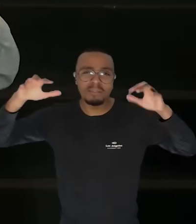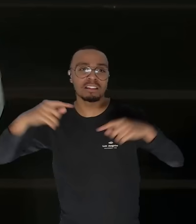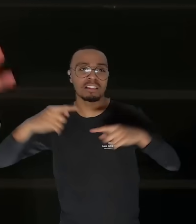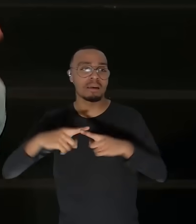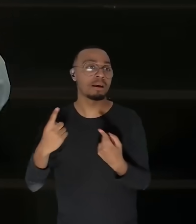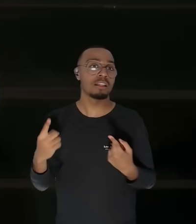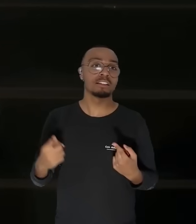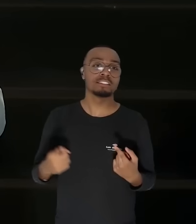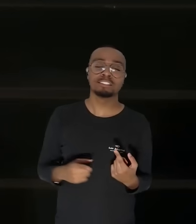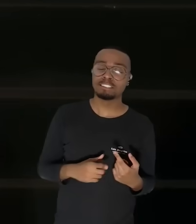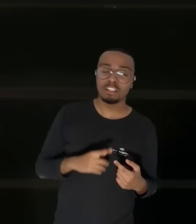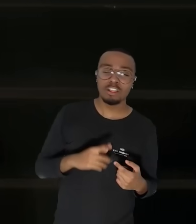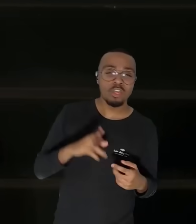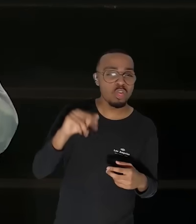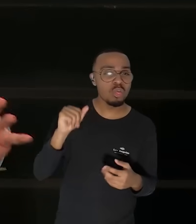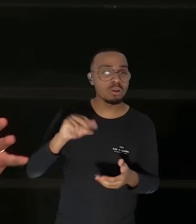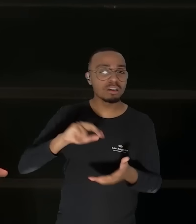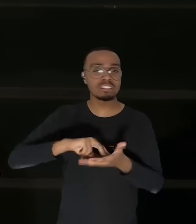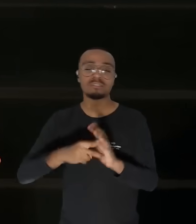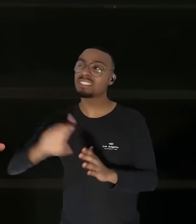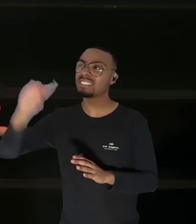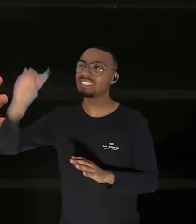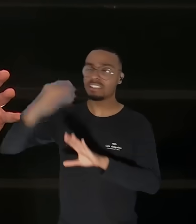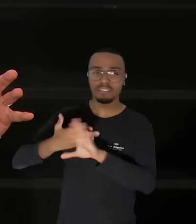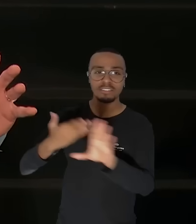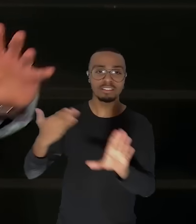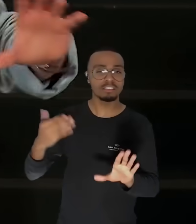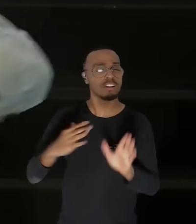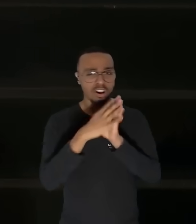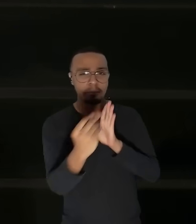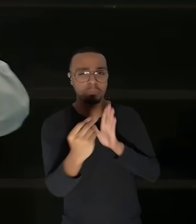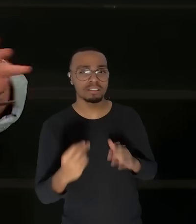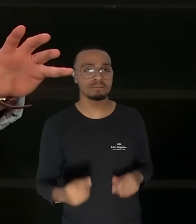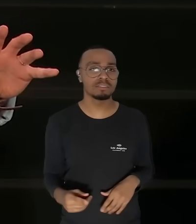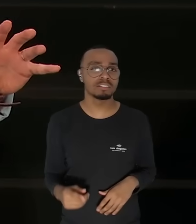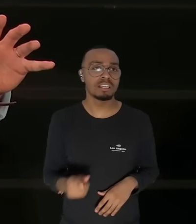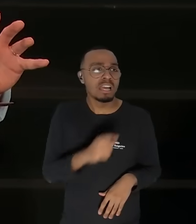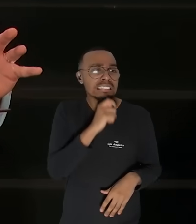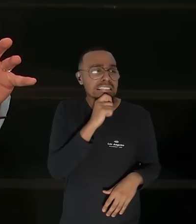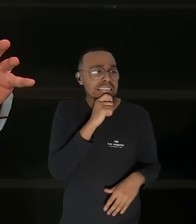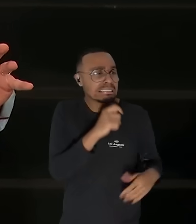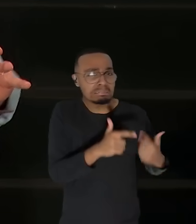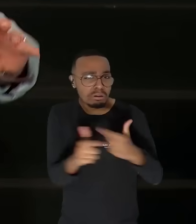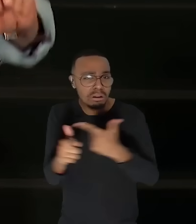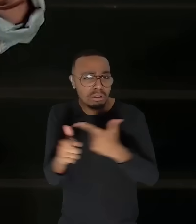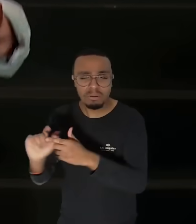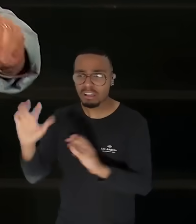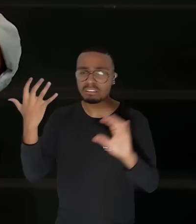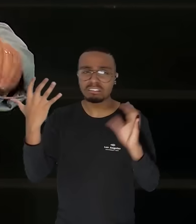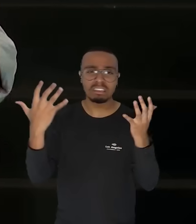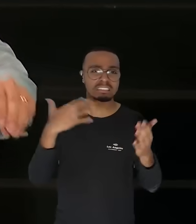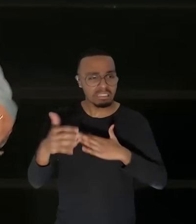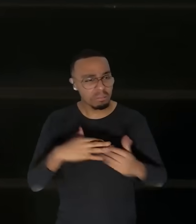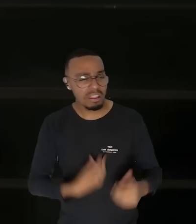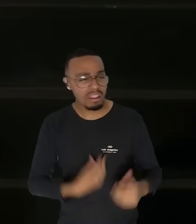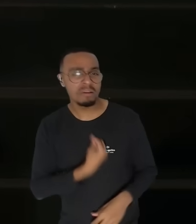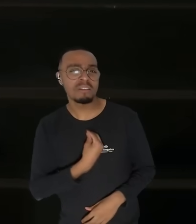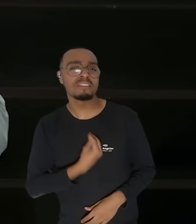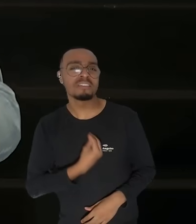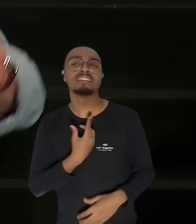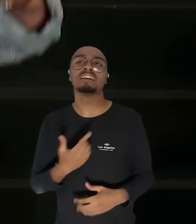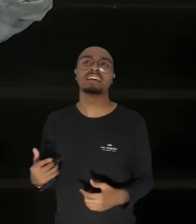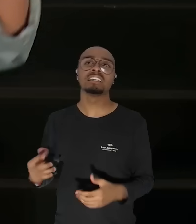indicar a ausência de Deus. Repita comigo, nenhuma tempestade, em nenhum campo da minha vida, vai indicar a ausência de